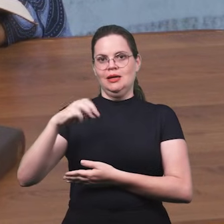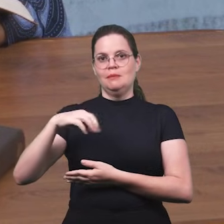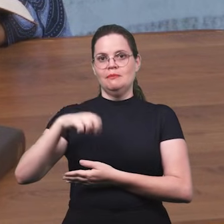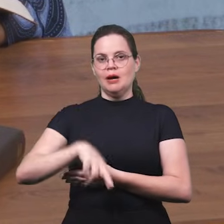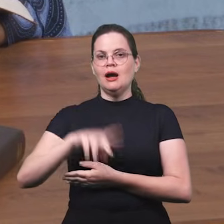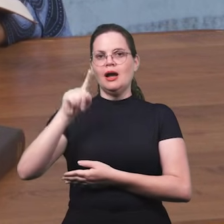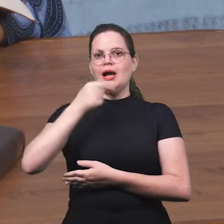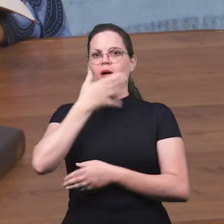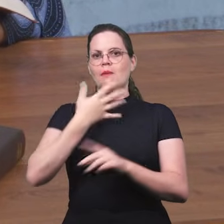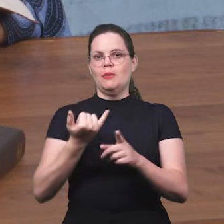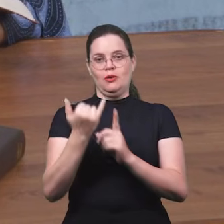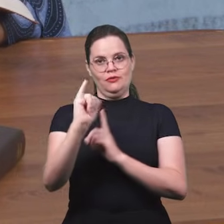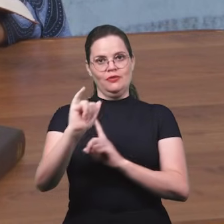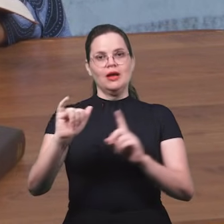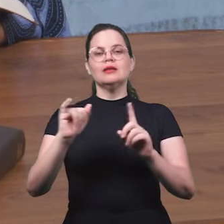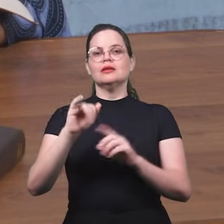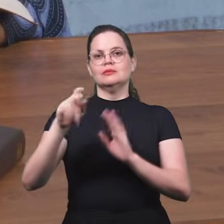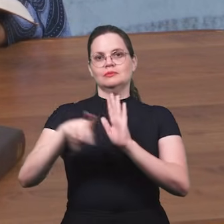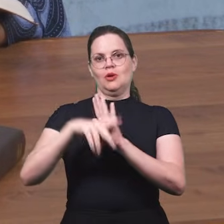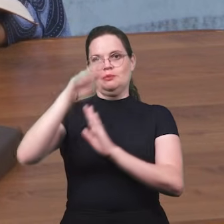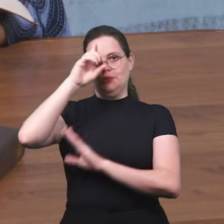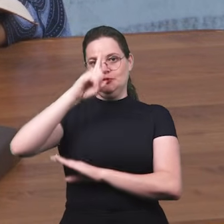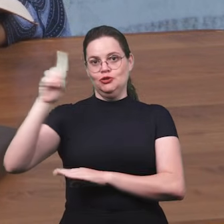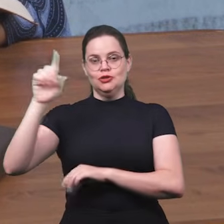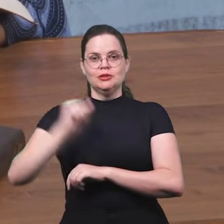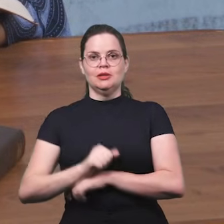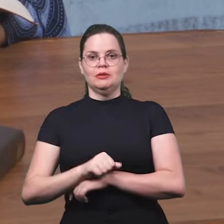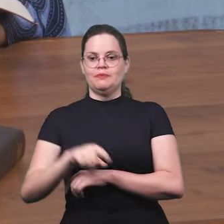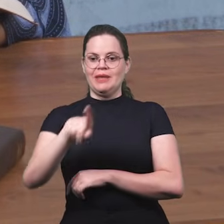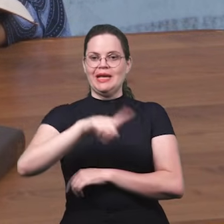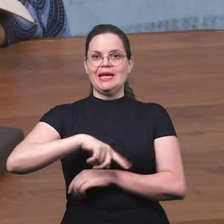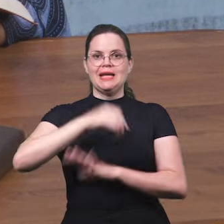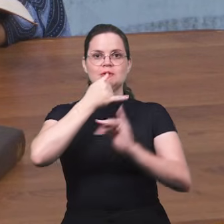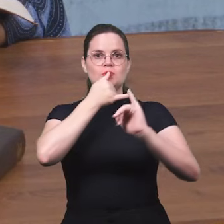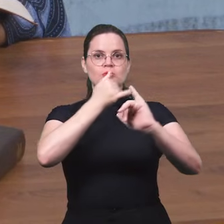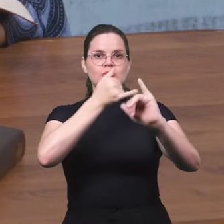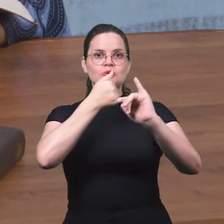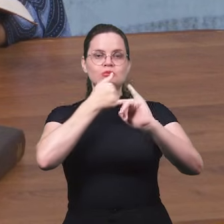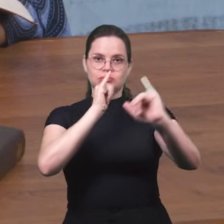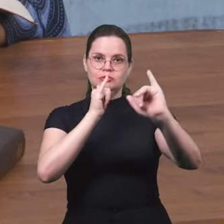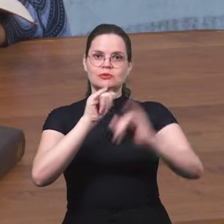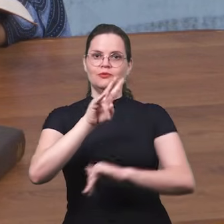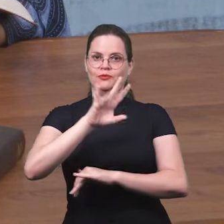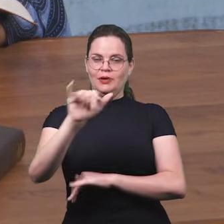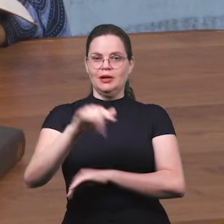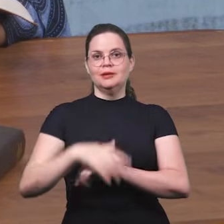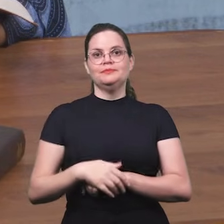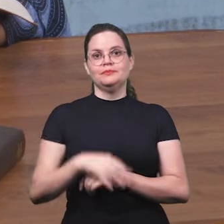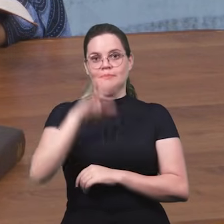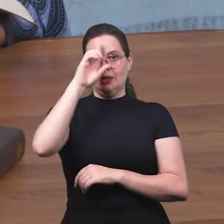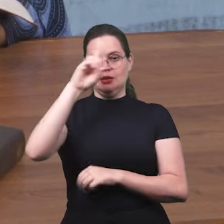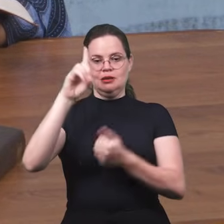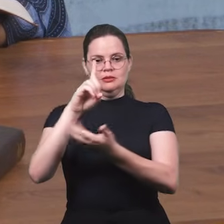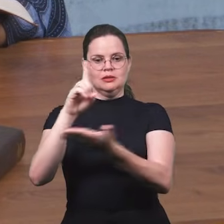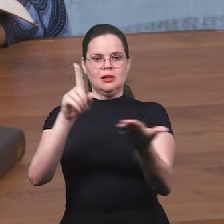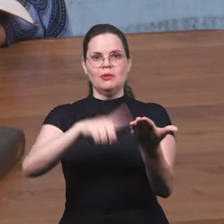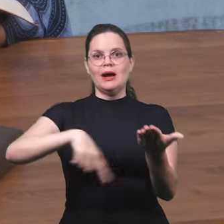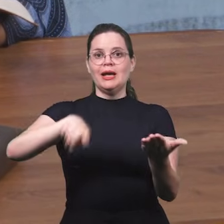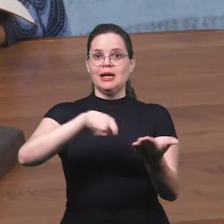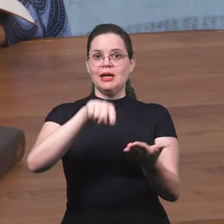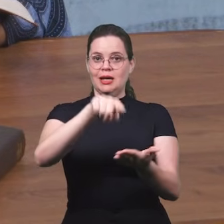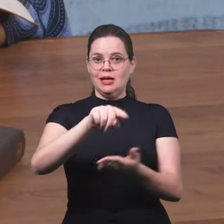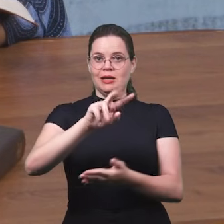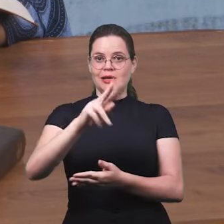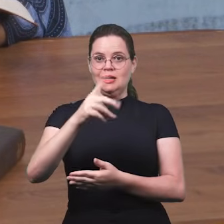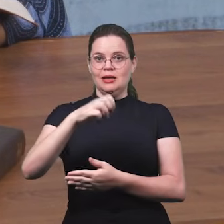nas palavras de Deus, para exaltar a corneta. Deus dera a Emã 14 filhos